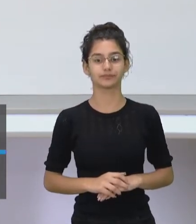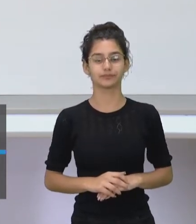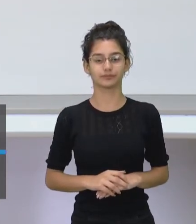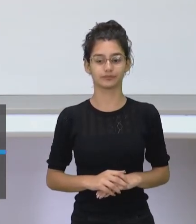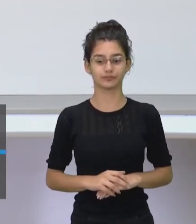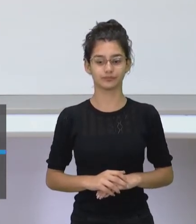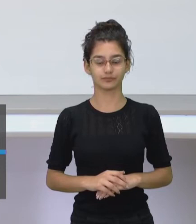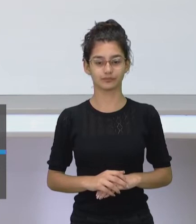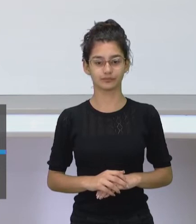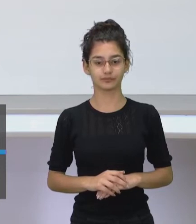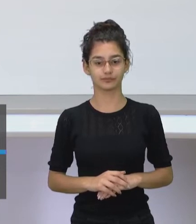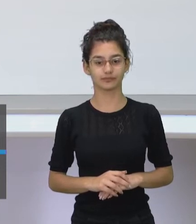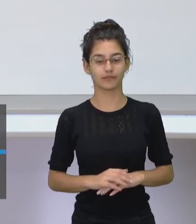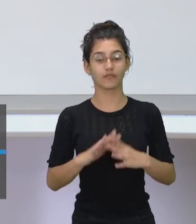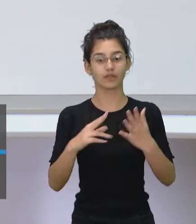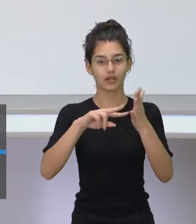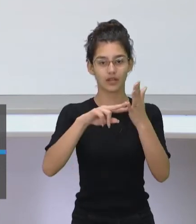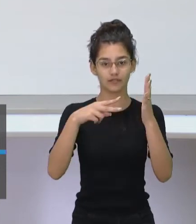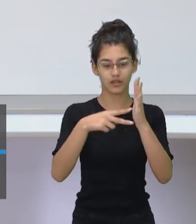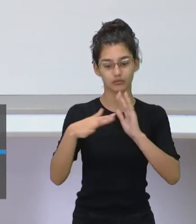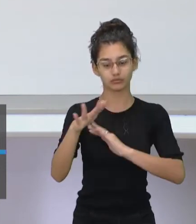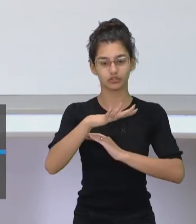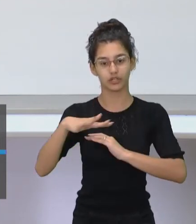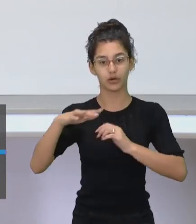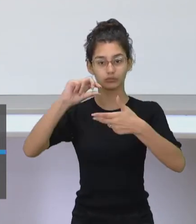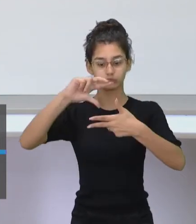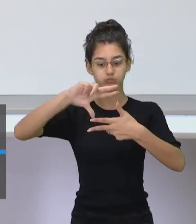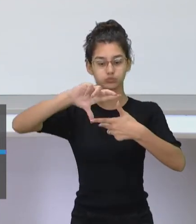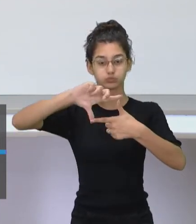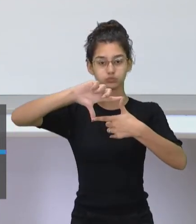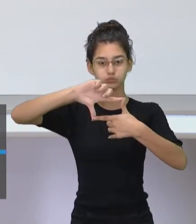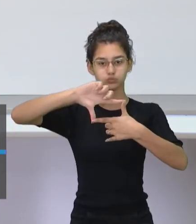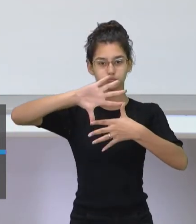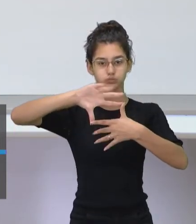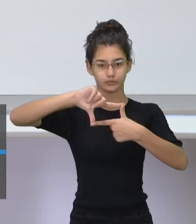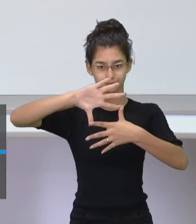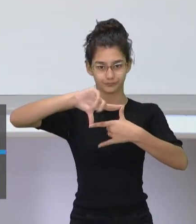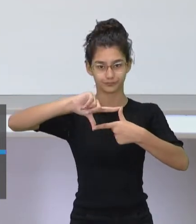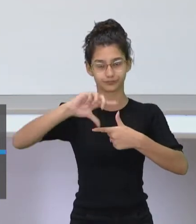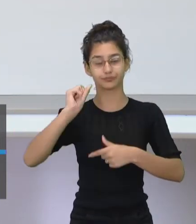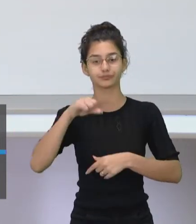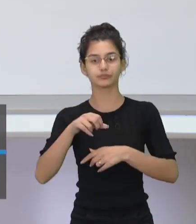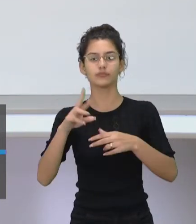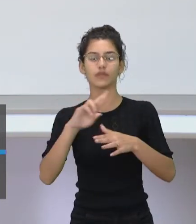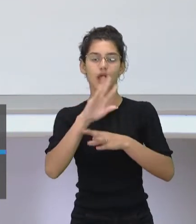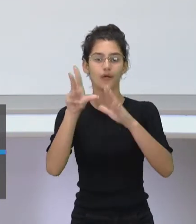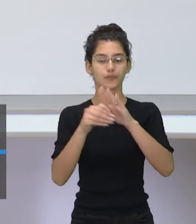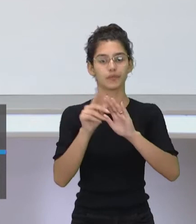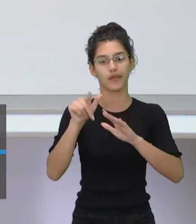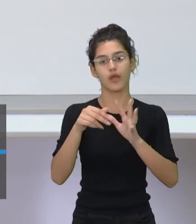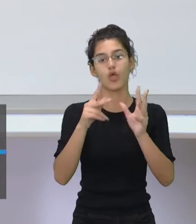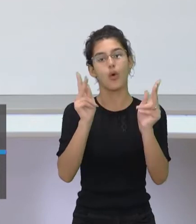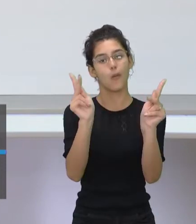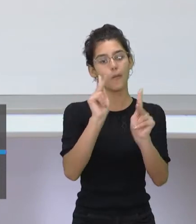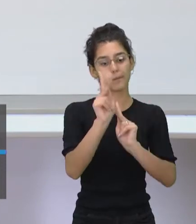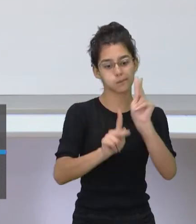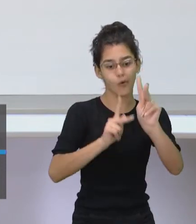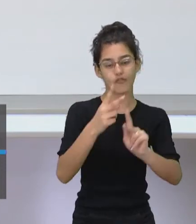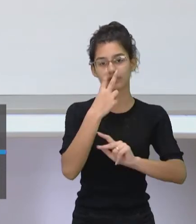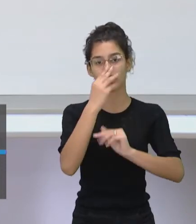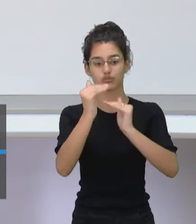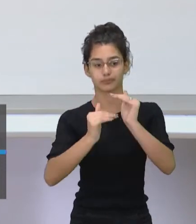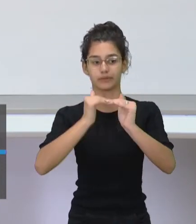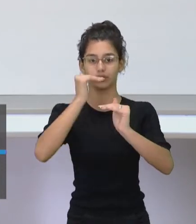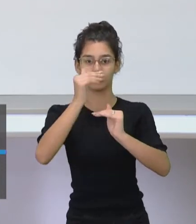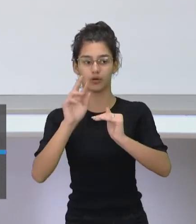Bom, esse é o significado geral de etnocentrismo. Se eu for resumir, é isso. É quando um povo se acha superior a